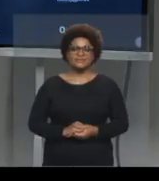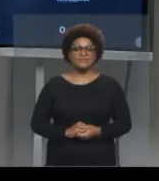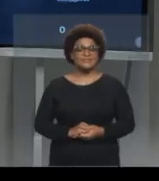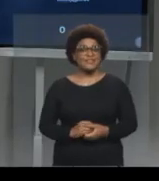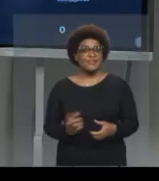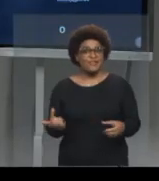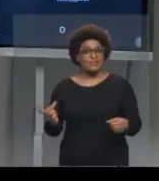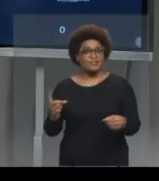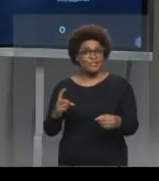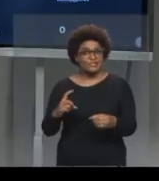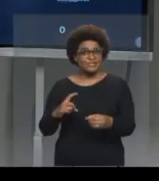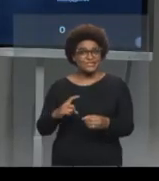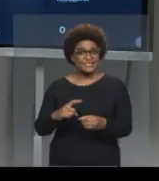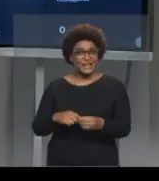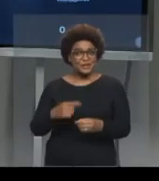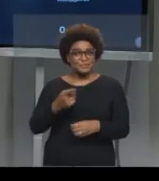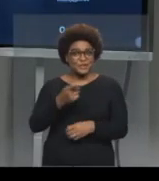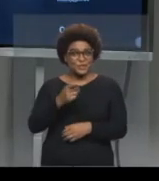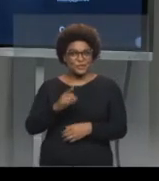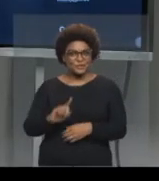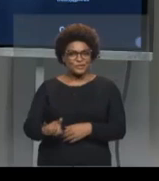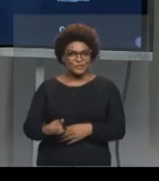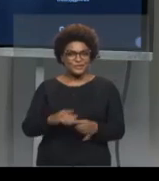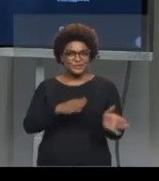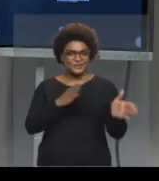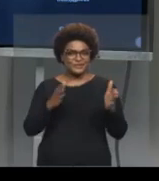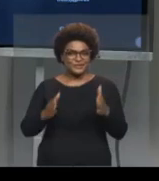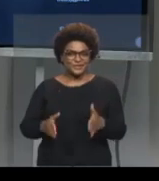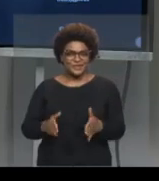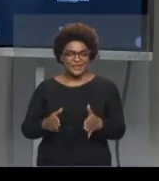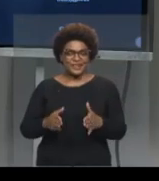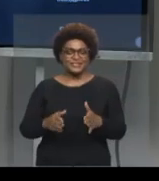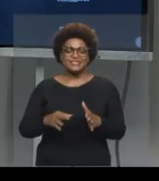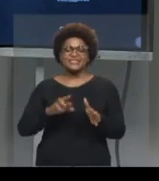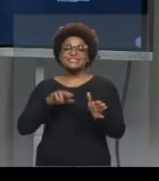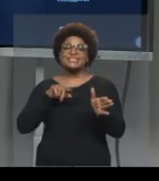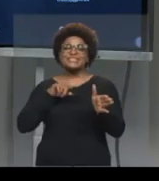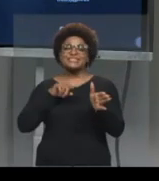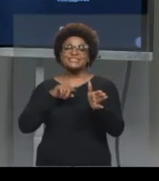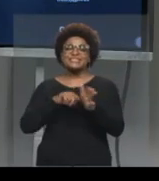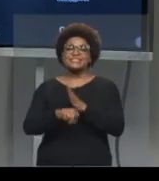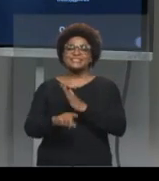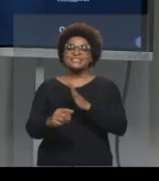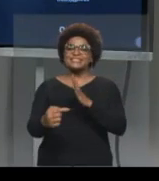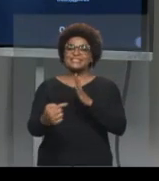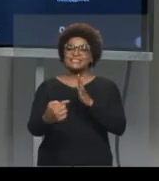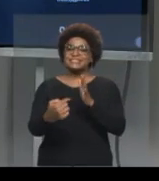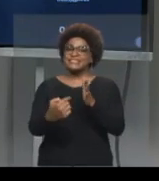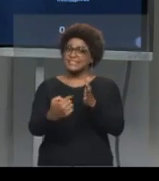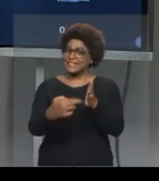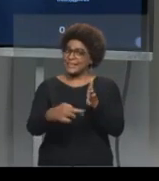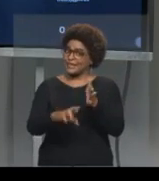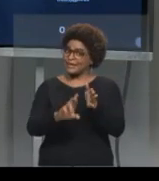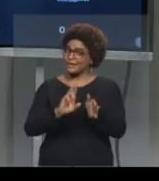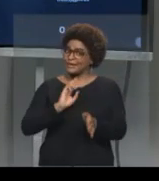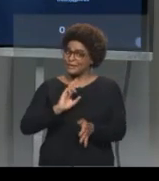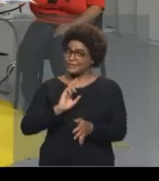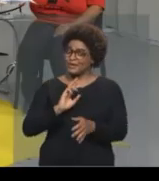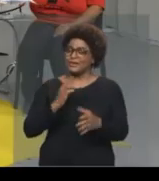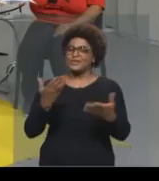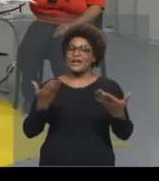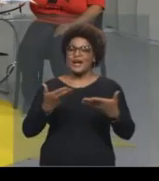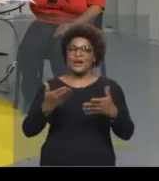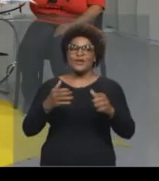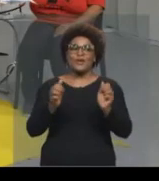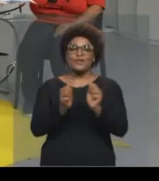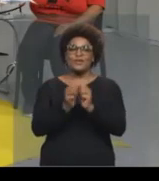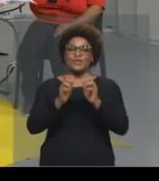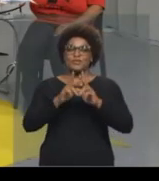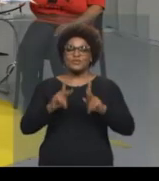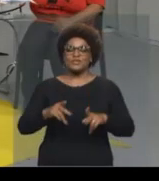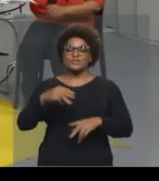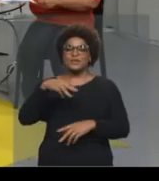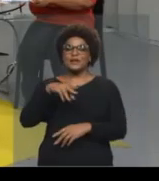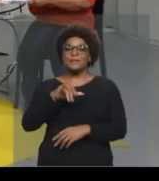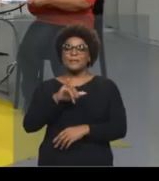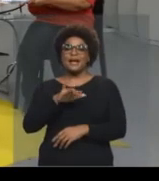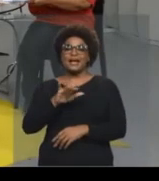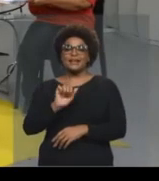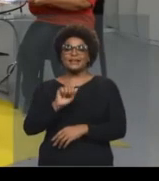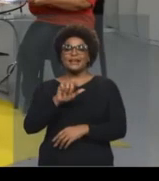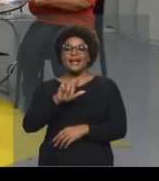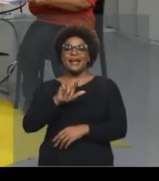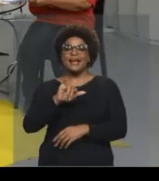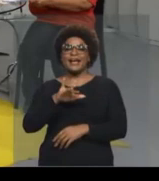Estamos de volta ao último bloco do Tira Dúvidas de hoje, que conta agora com a presença das professoras Maria Alice de Souza e